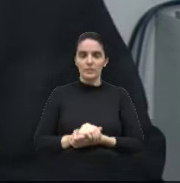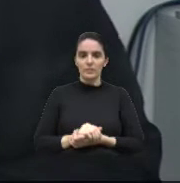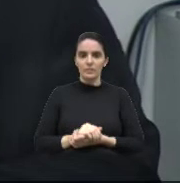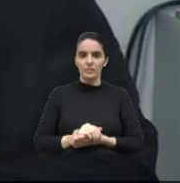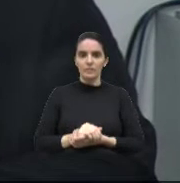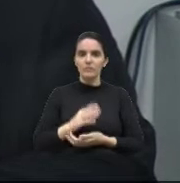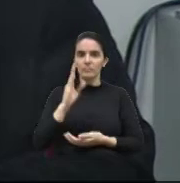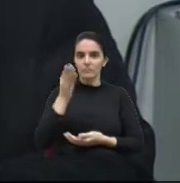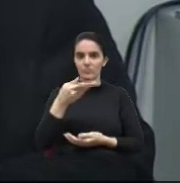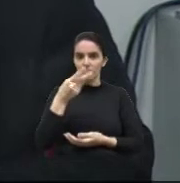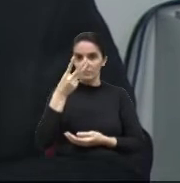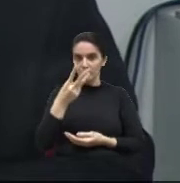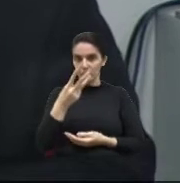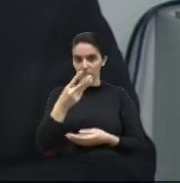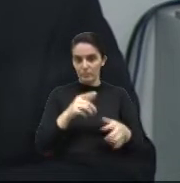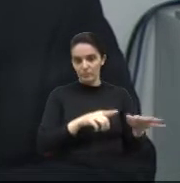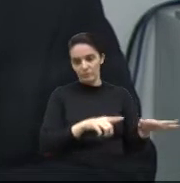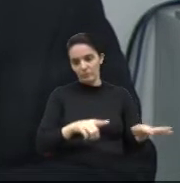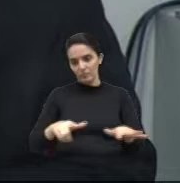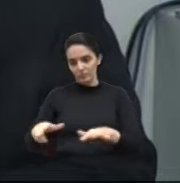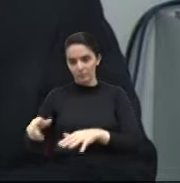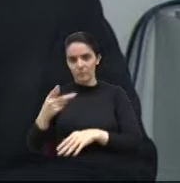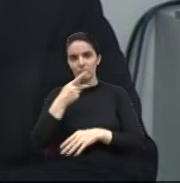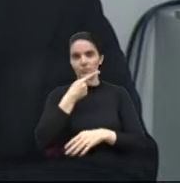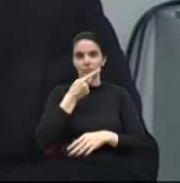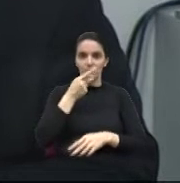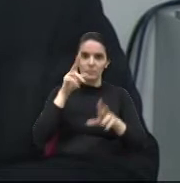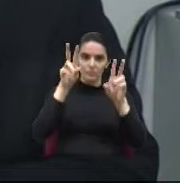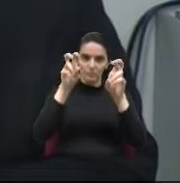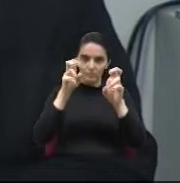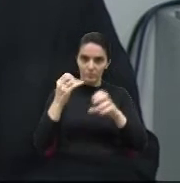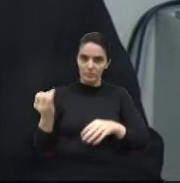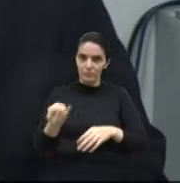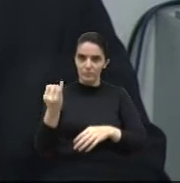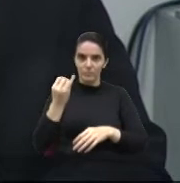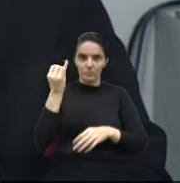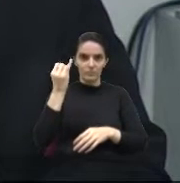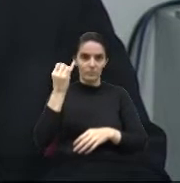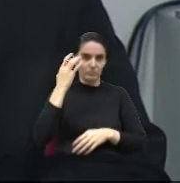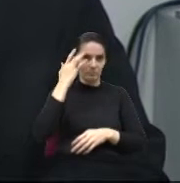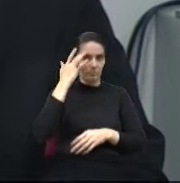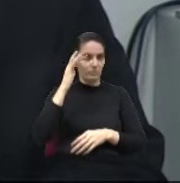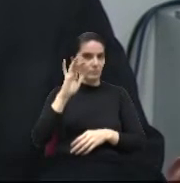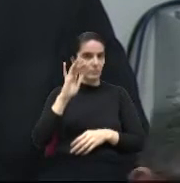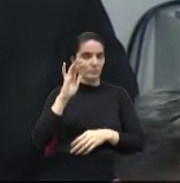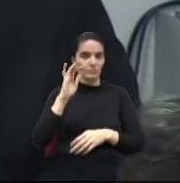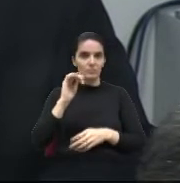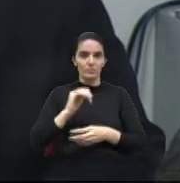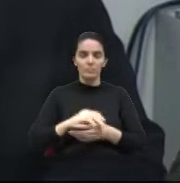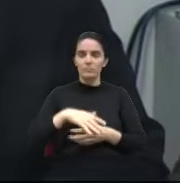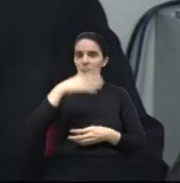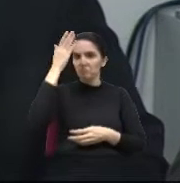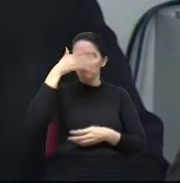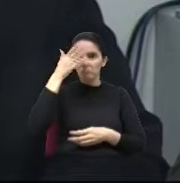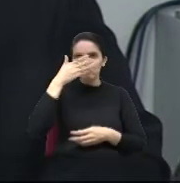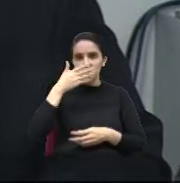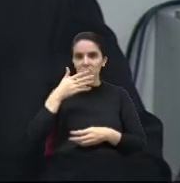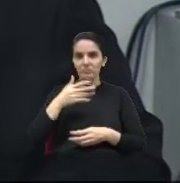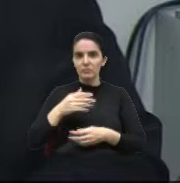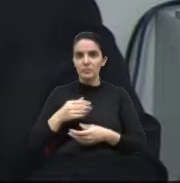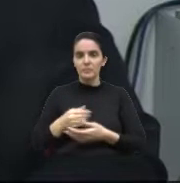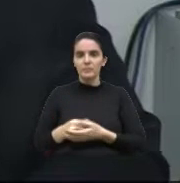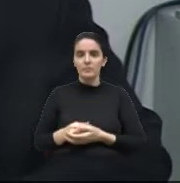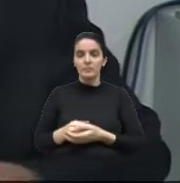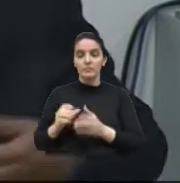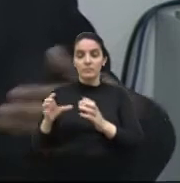3 semanas nós estamos falando, vereador Estevão, sobre isso. E eu não vi a comissão pertinente se mobilizar. E